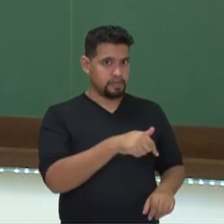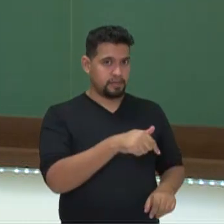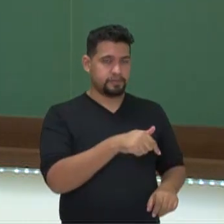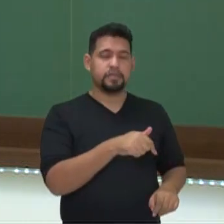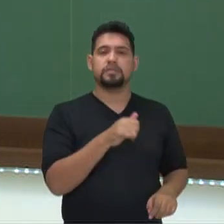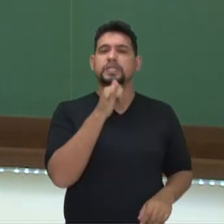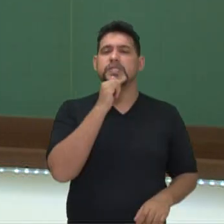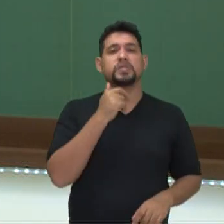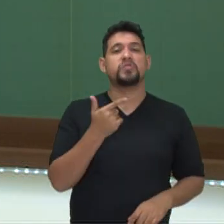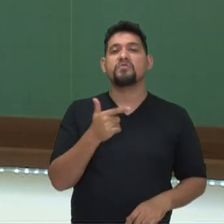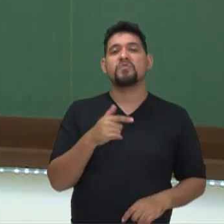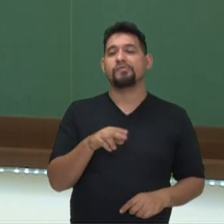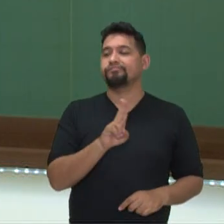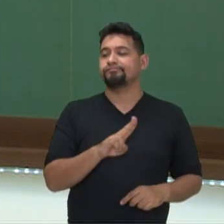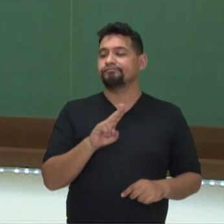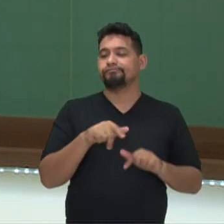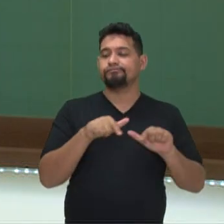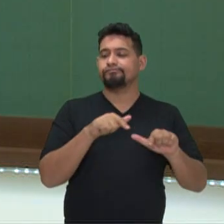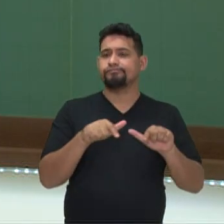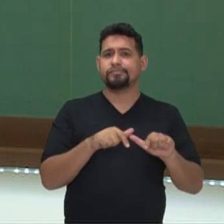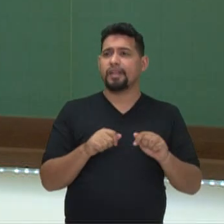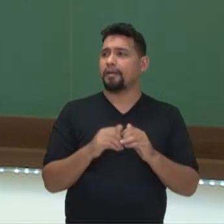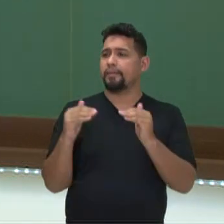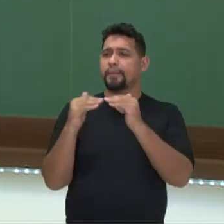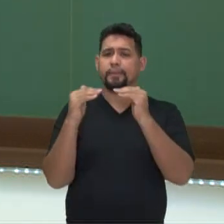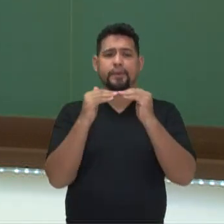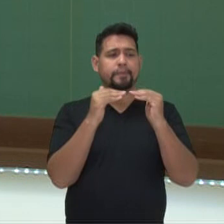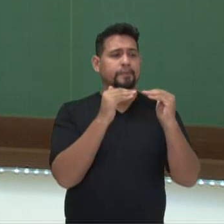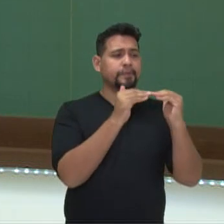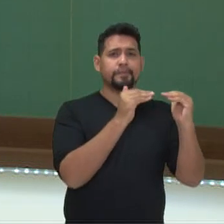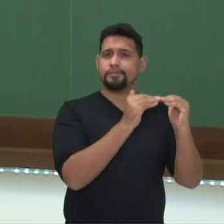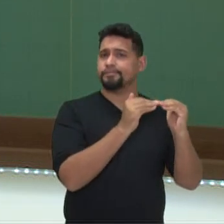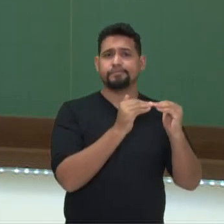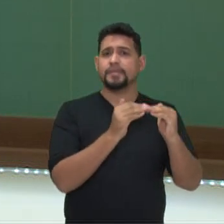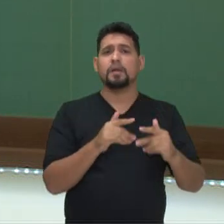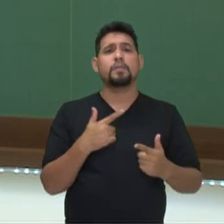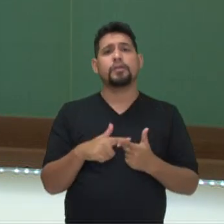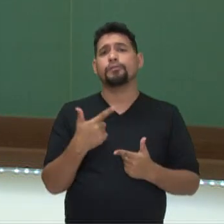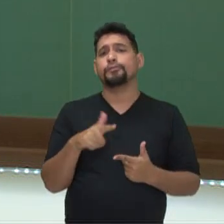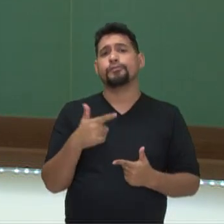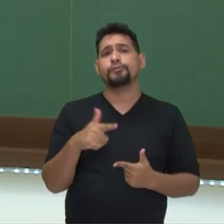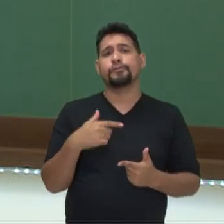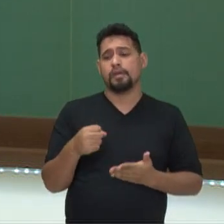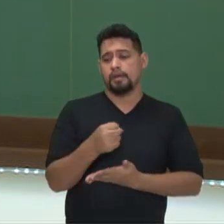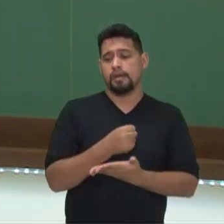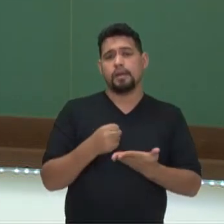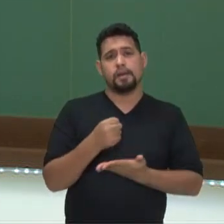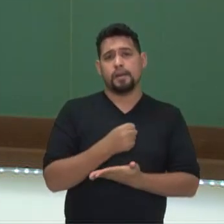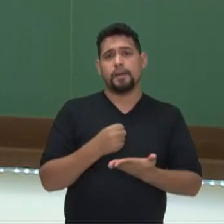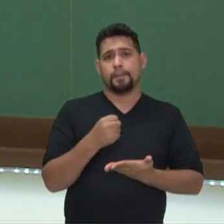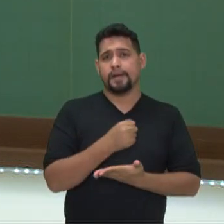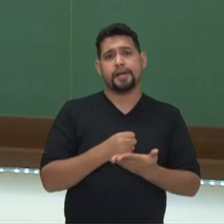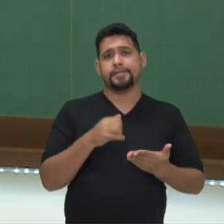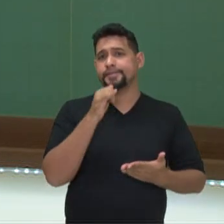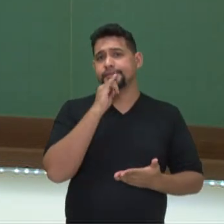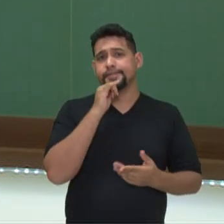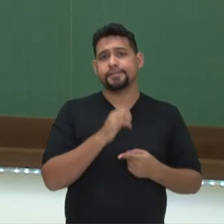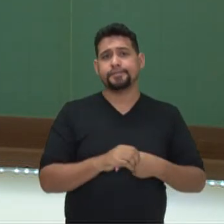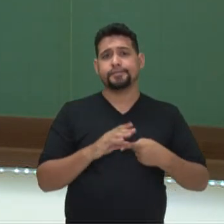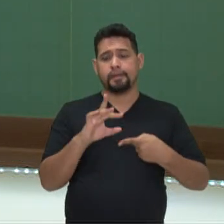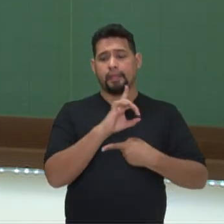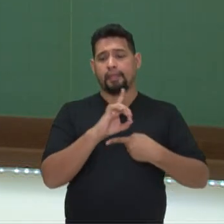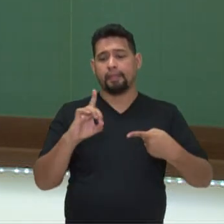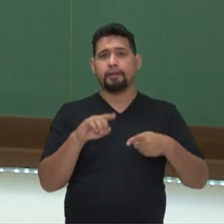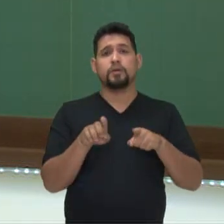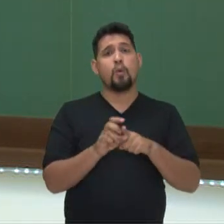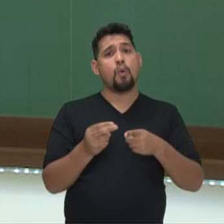eu não vou conseguir operar ele com ninguém aqui, porque eu não tenho outra base aqui no denominador ou no